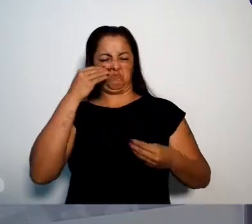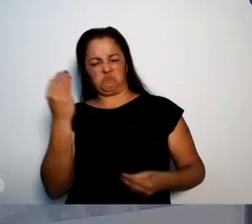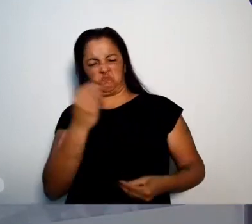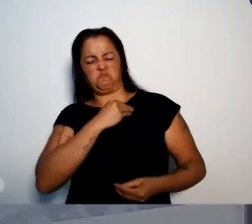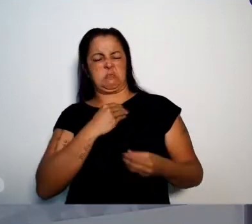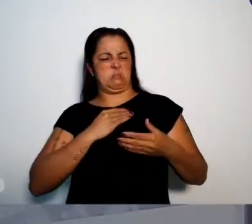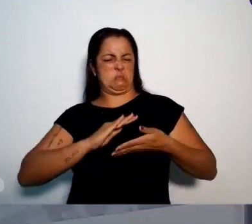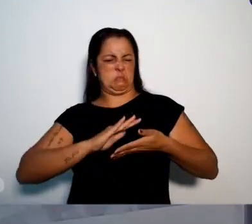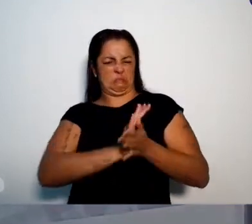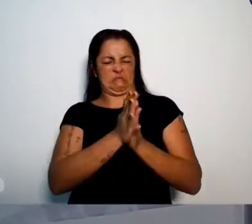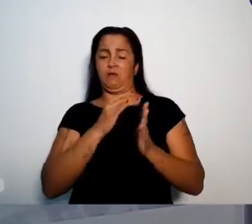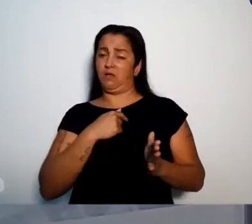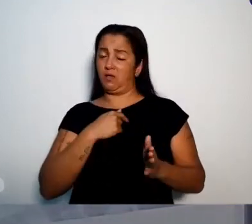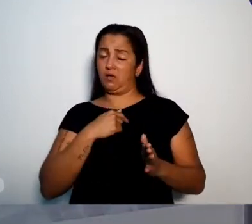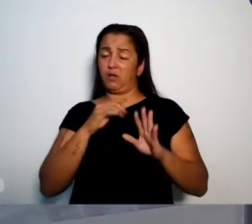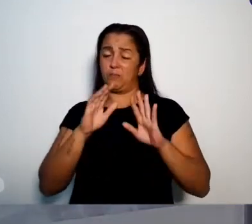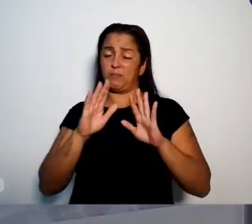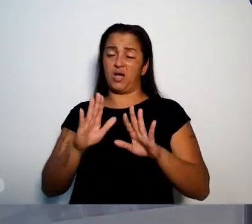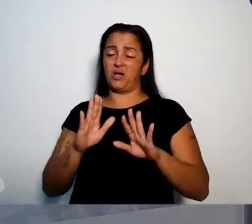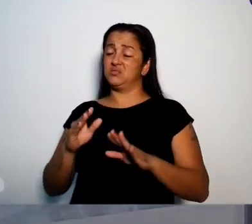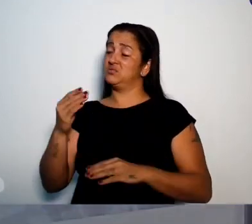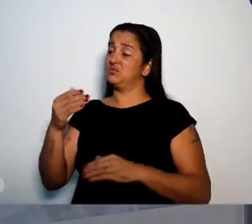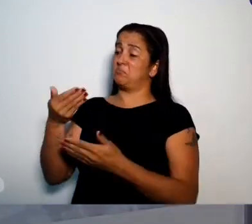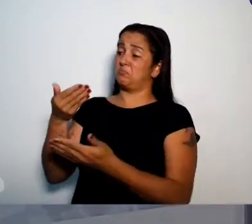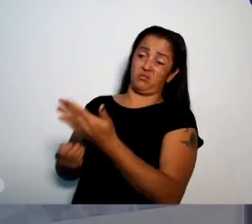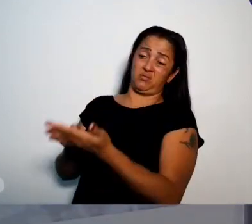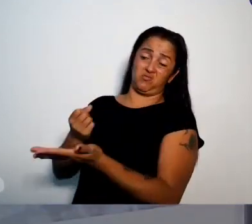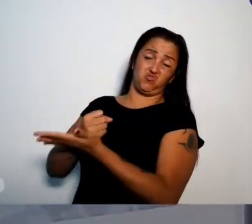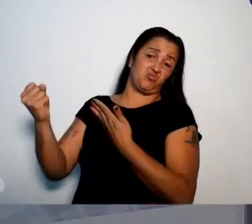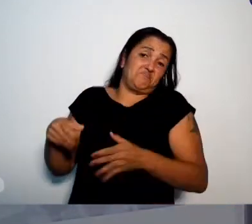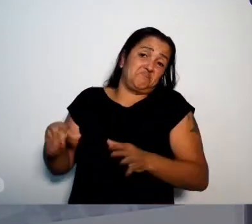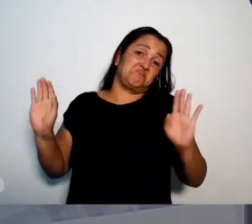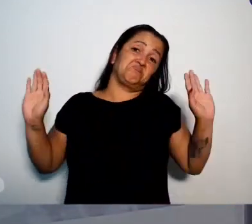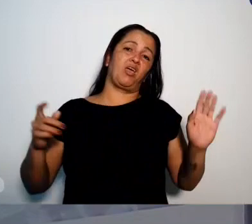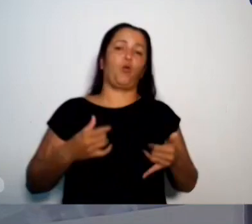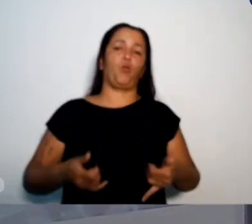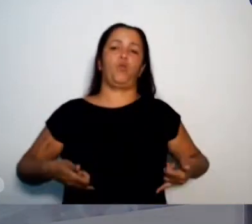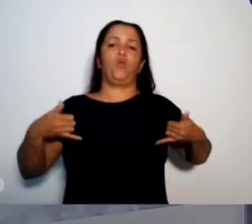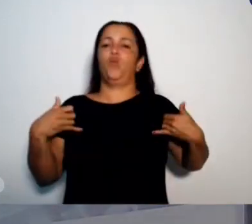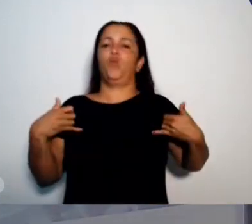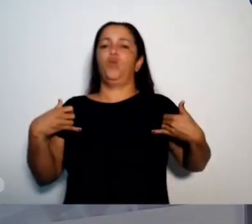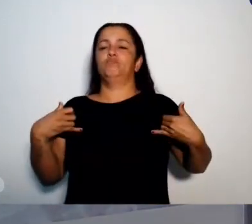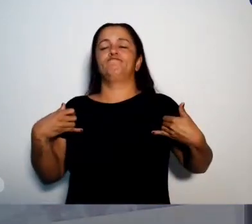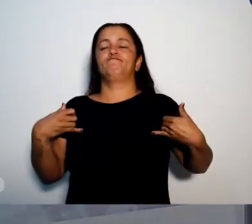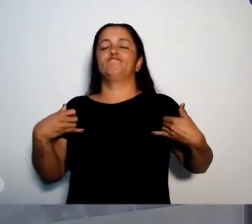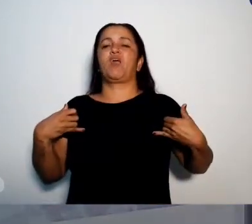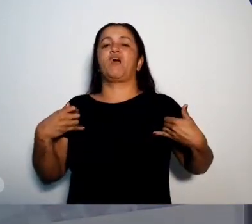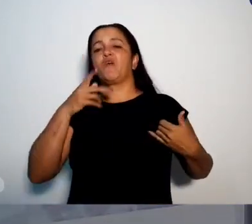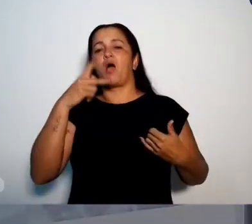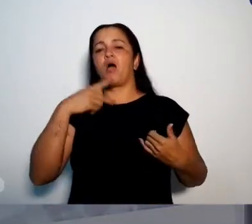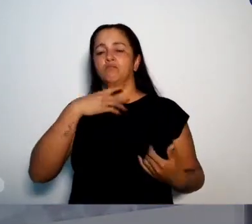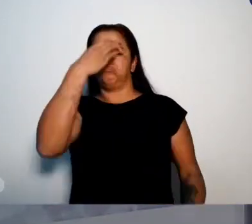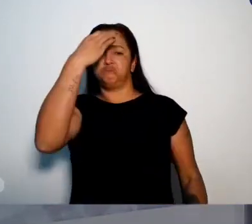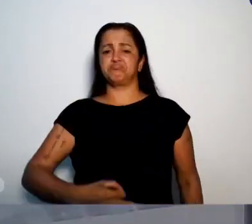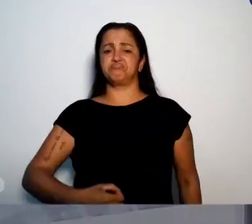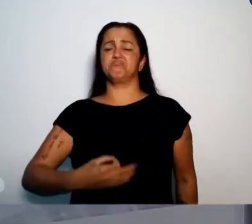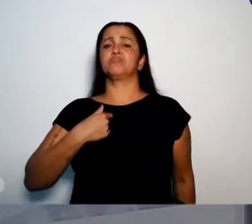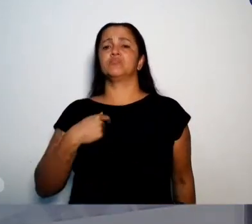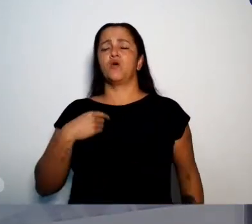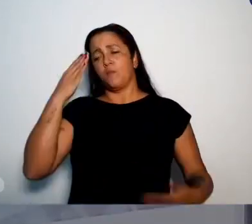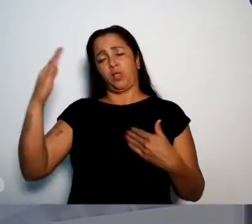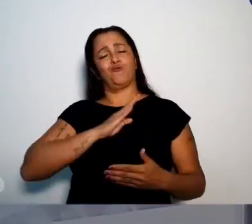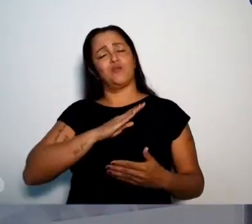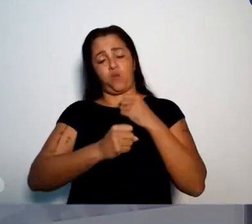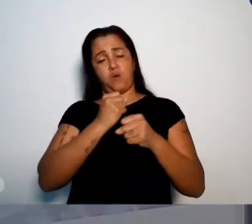é um orgulho, né? A gente ser limpo e poder falar isso, né? Obrigado de coração e que tentem o ano que vem, né? Principalmente por ser